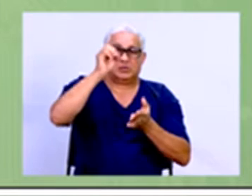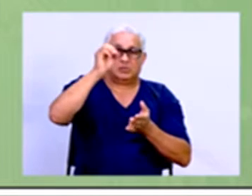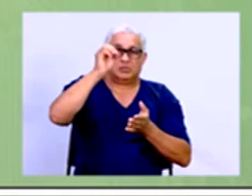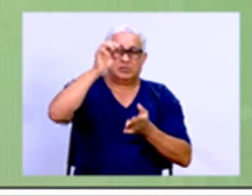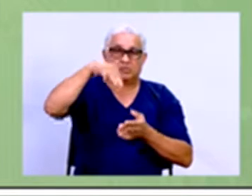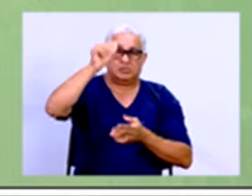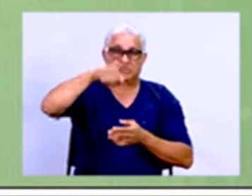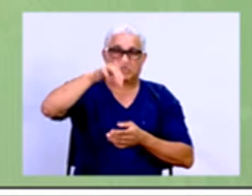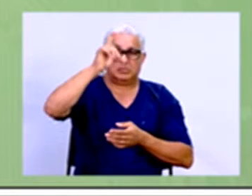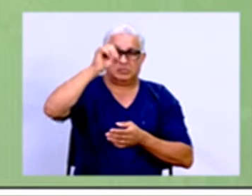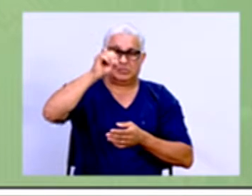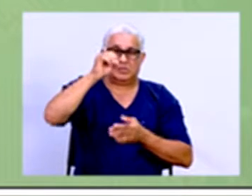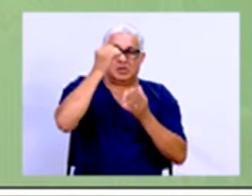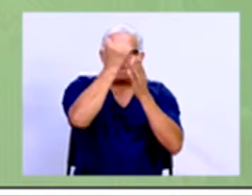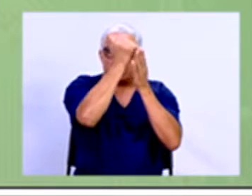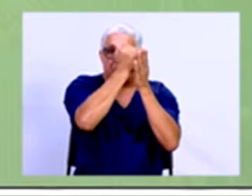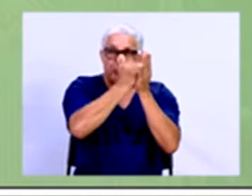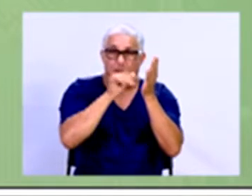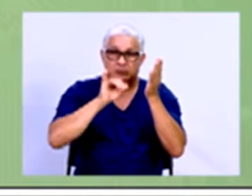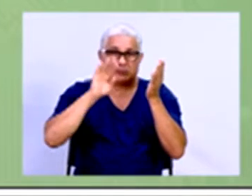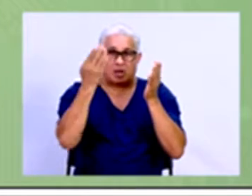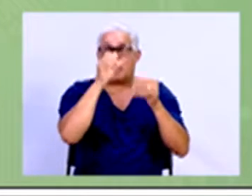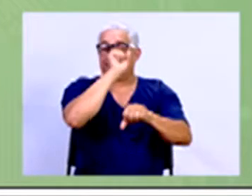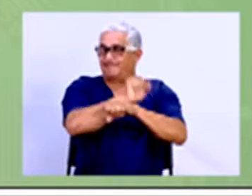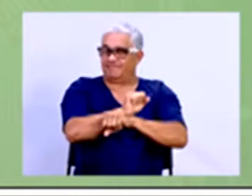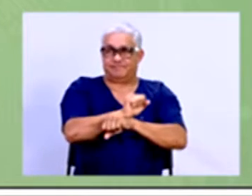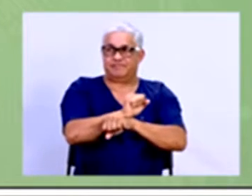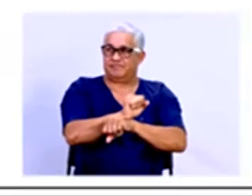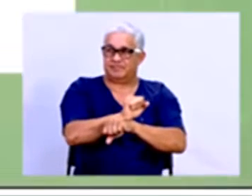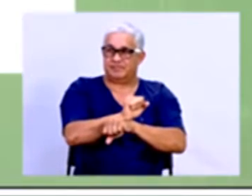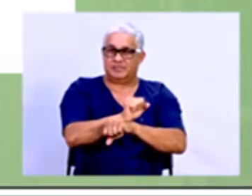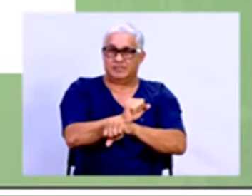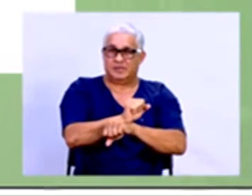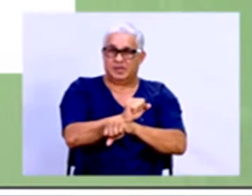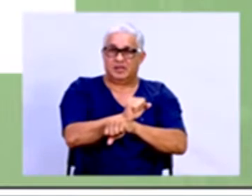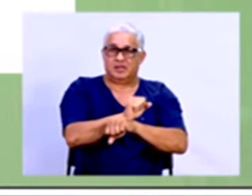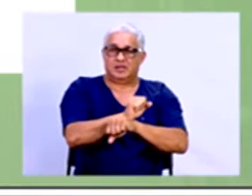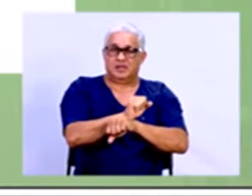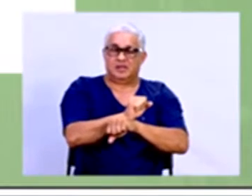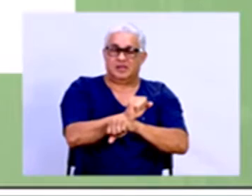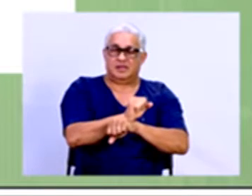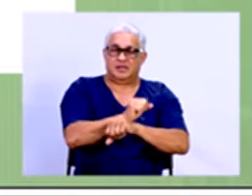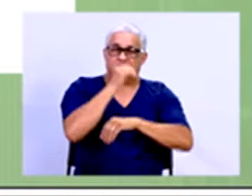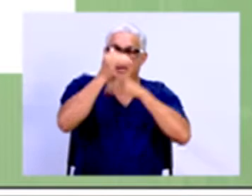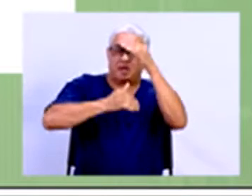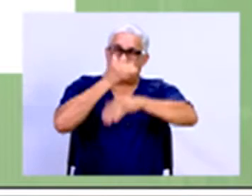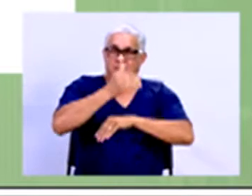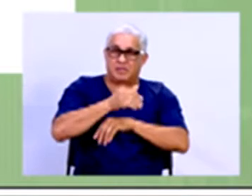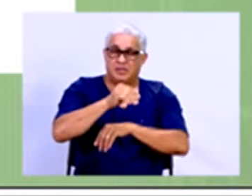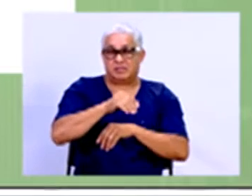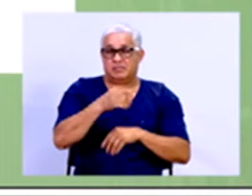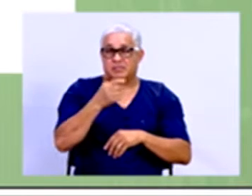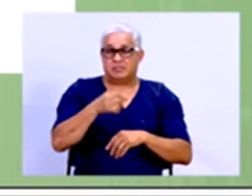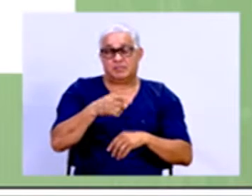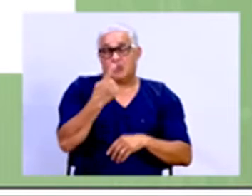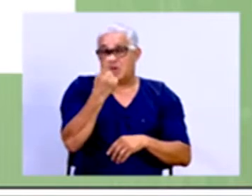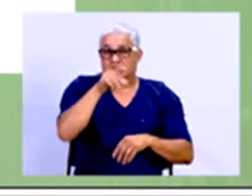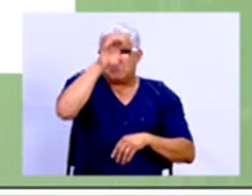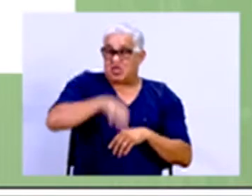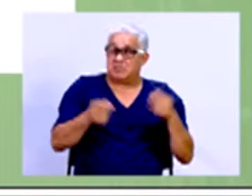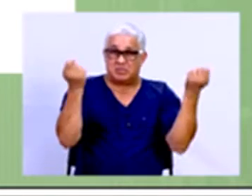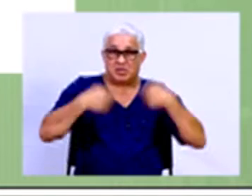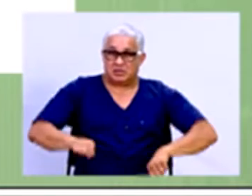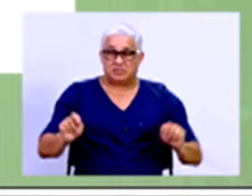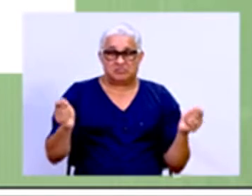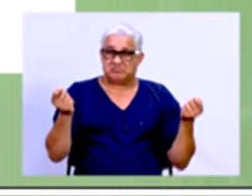for falso, ele nem executa. Então, é um processamento a menos, né, de atendimento das condições. Ah, então